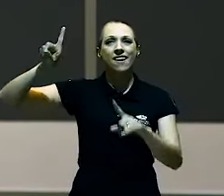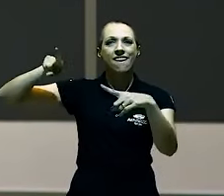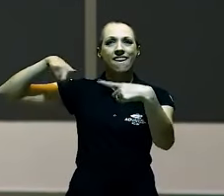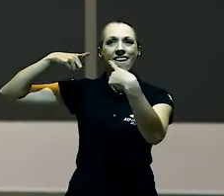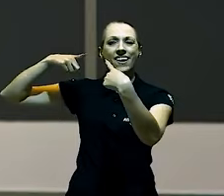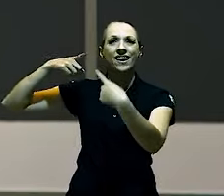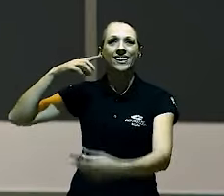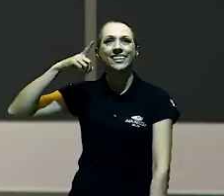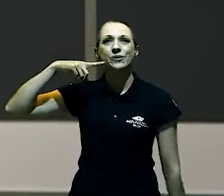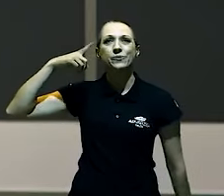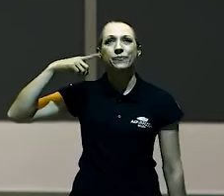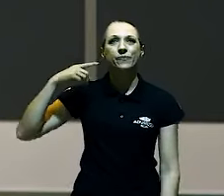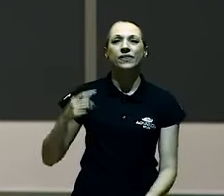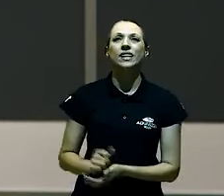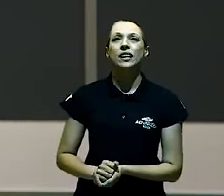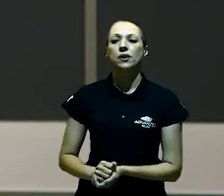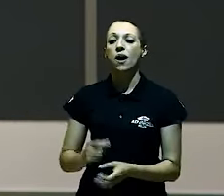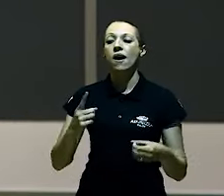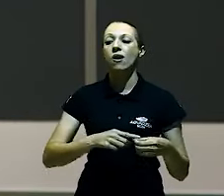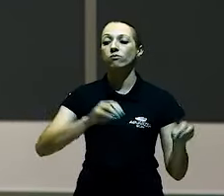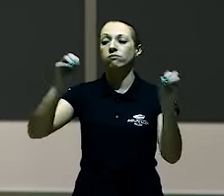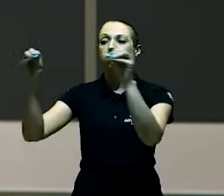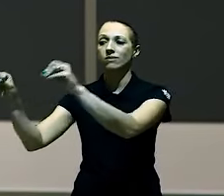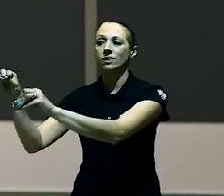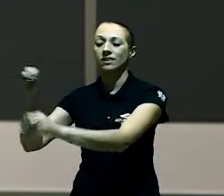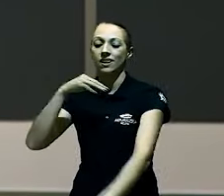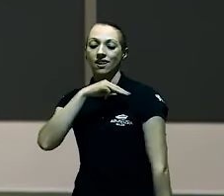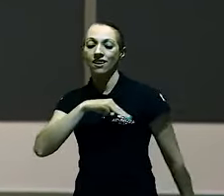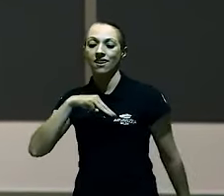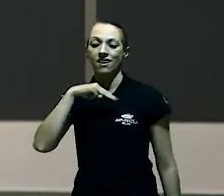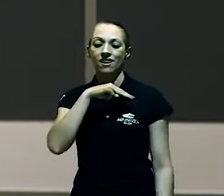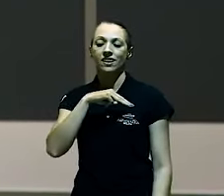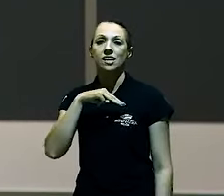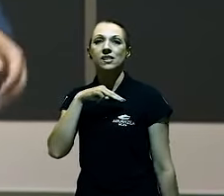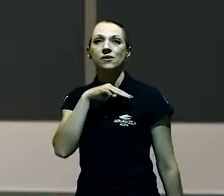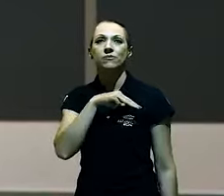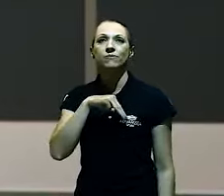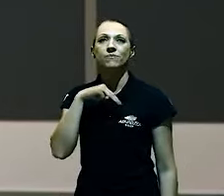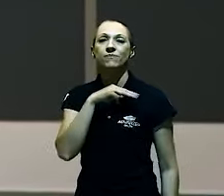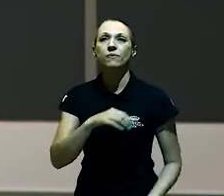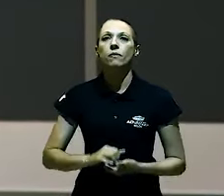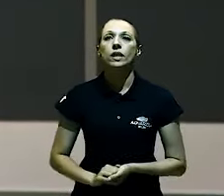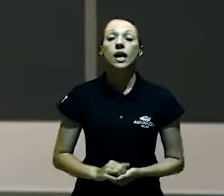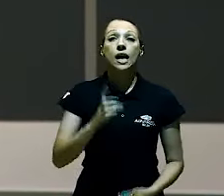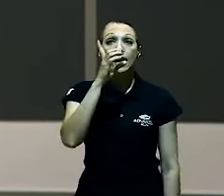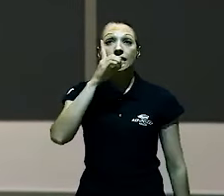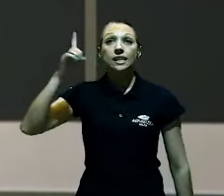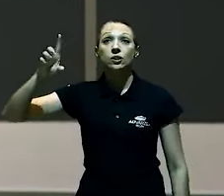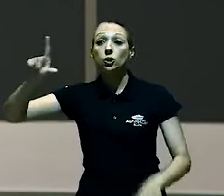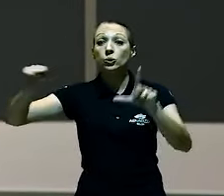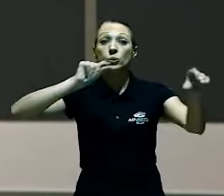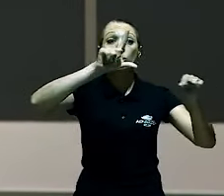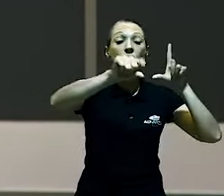deixaram de ser advogados para abraçar a missão. Há empresários que lutaram para permanecer no mundo dos negócios, mas Deus lutou contra esses